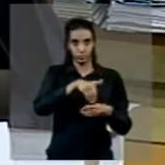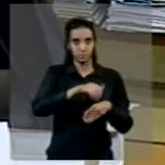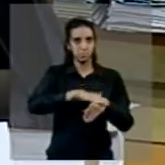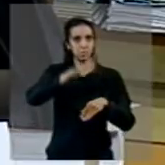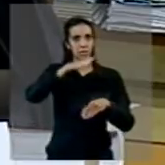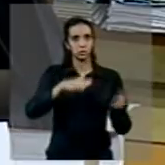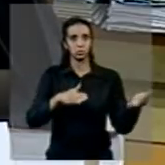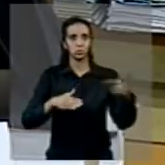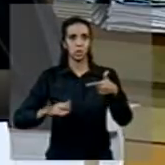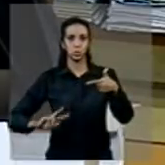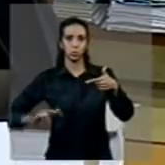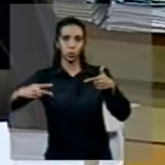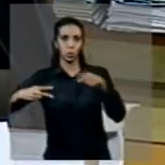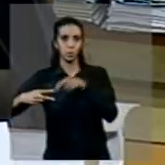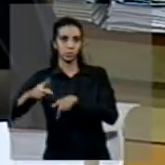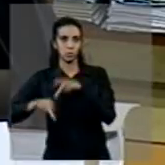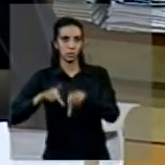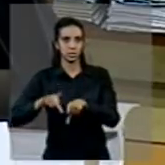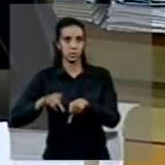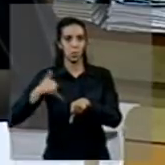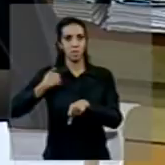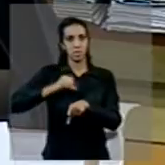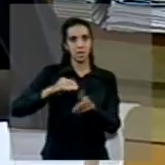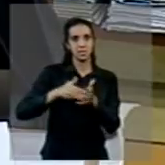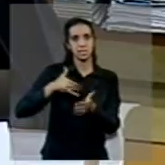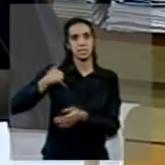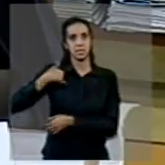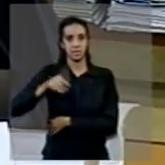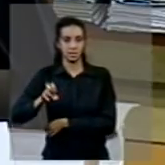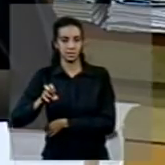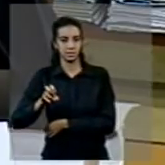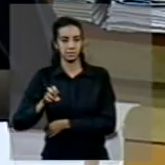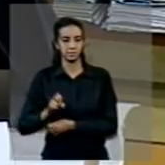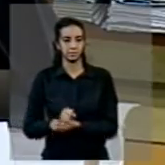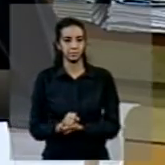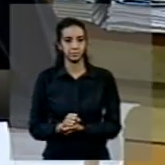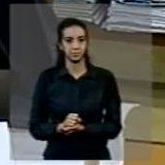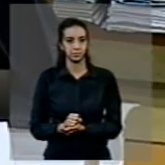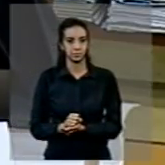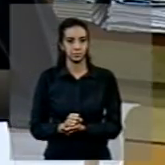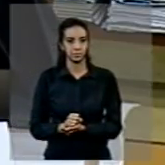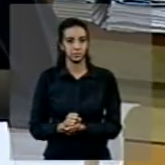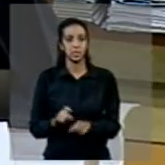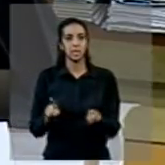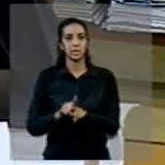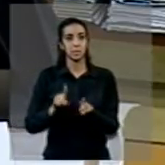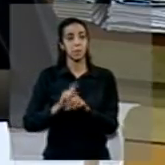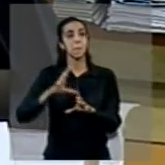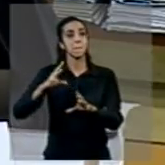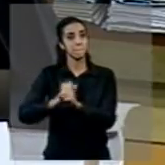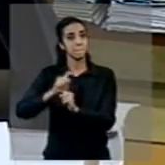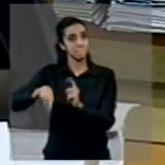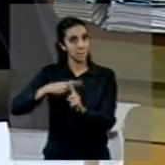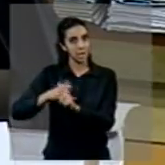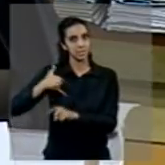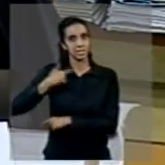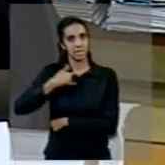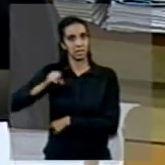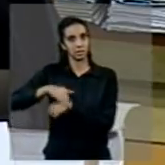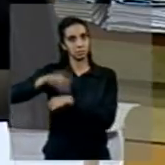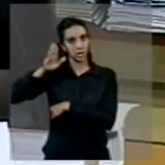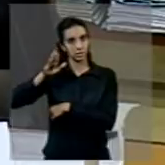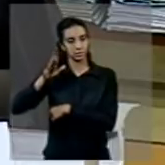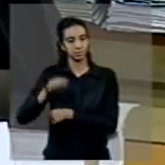dobro da população entre 10 e 15 anos, somadas a de idade superior a 70 anos do território daquele município.